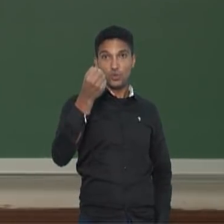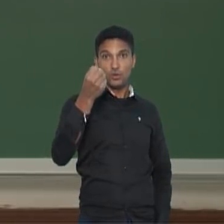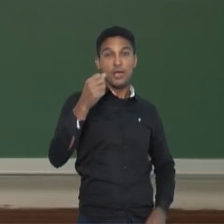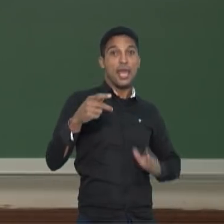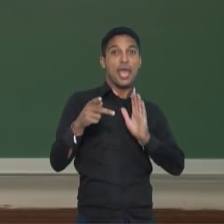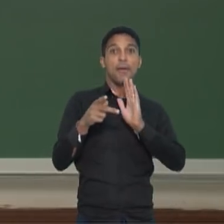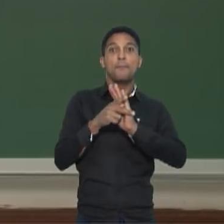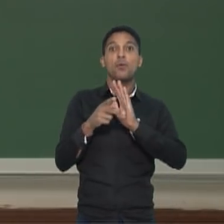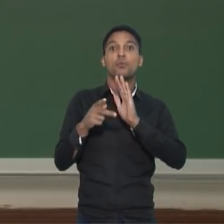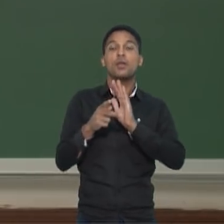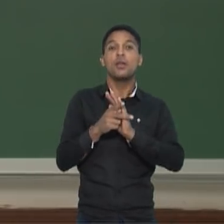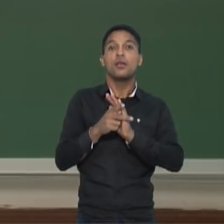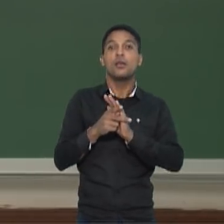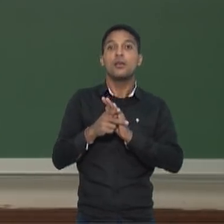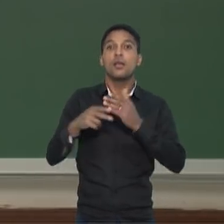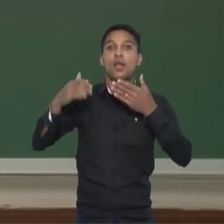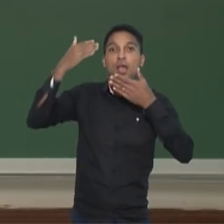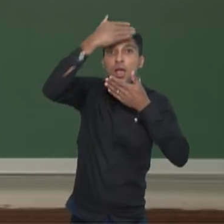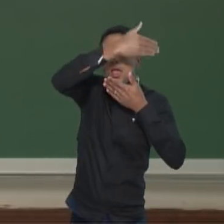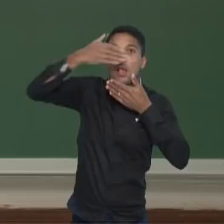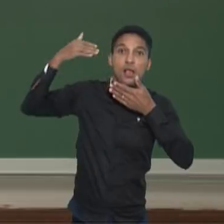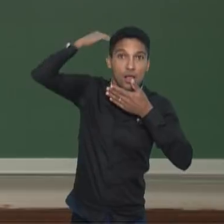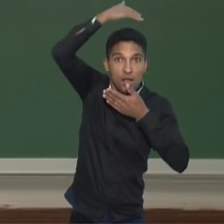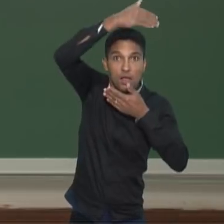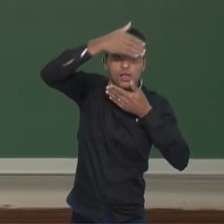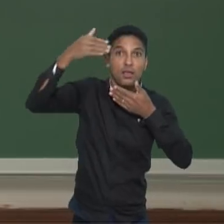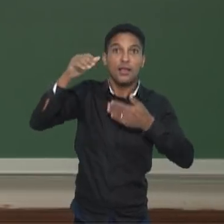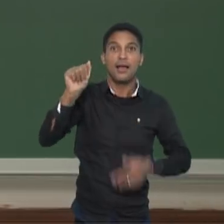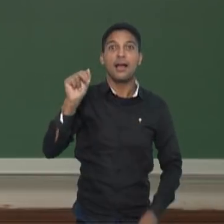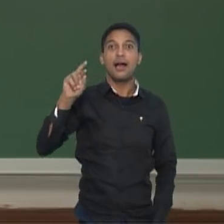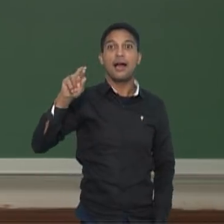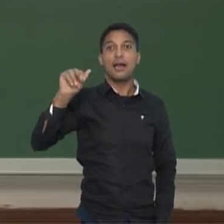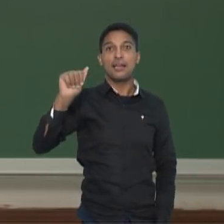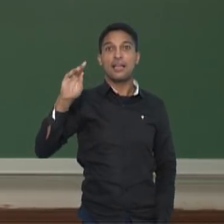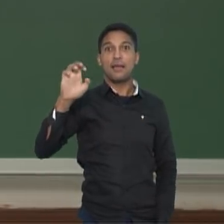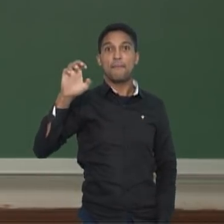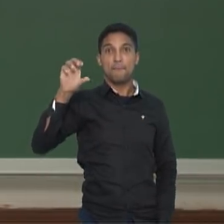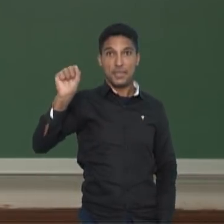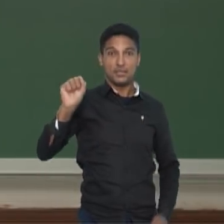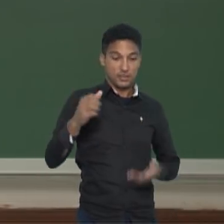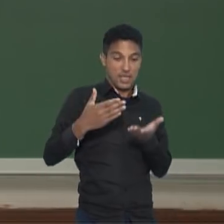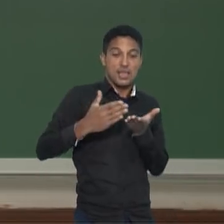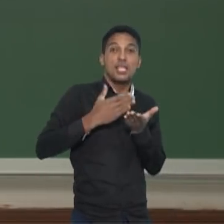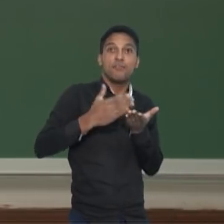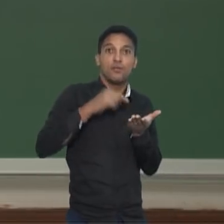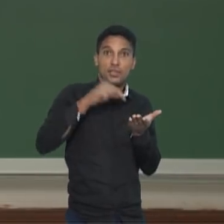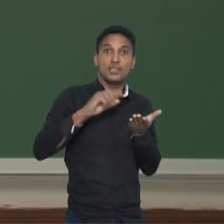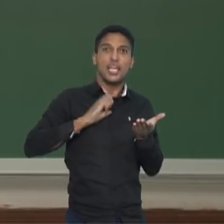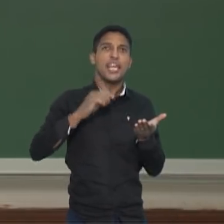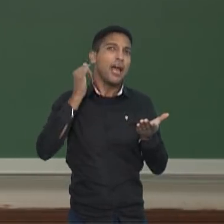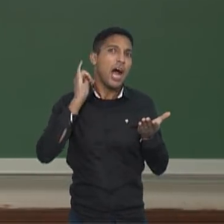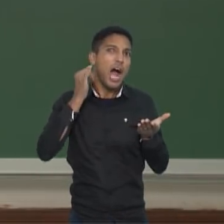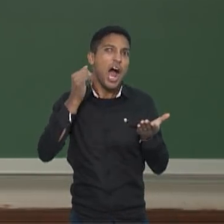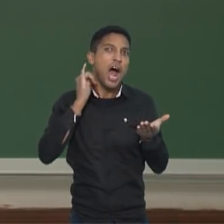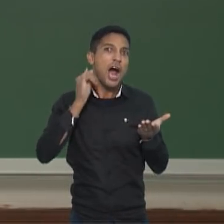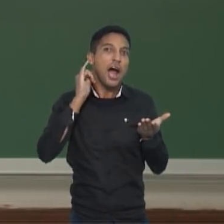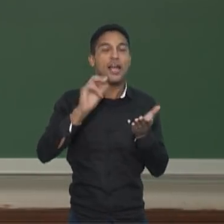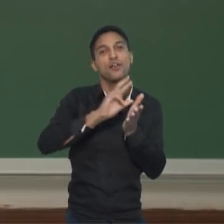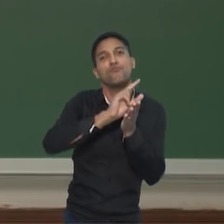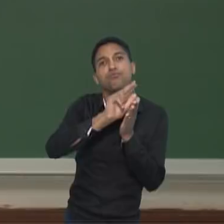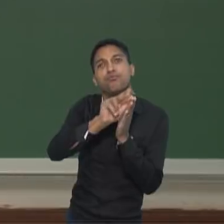uma reunião de contos. Então, o que se conta, como foi escrito o livro, né?